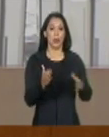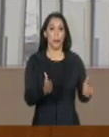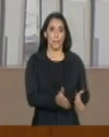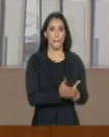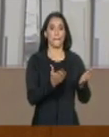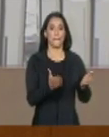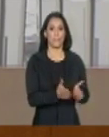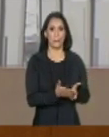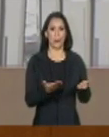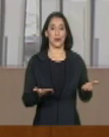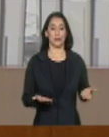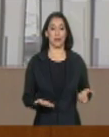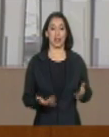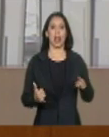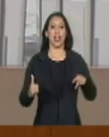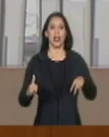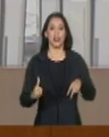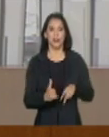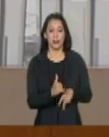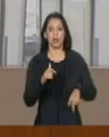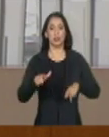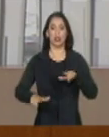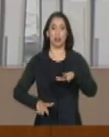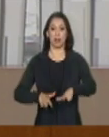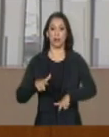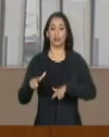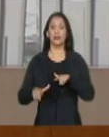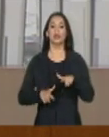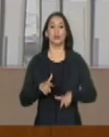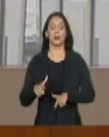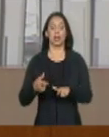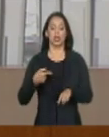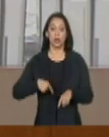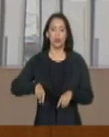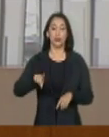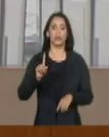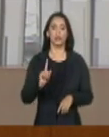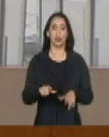pobre, a vítima é o trabalhador indo para o seu trabalho.